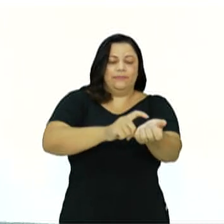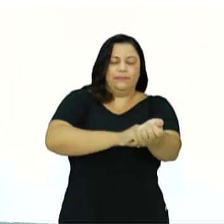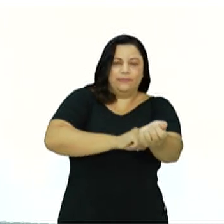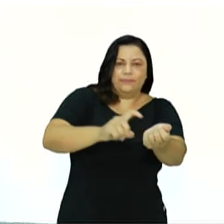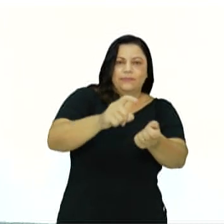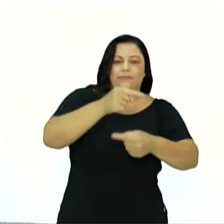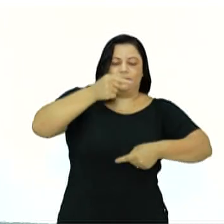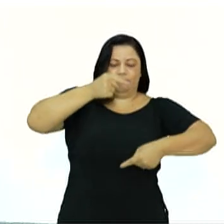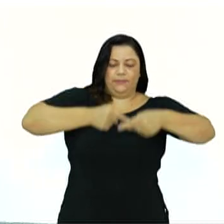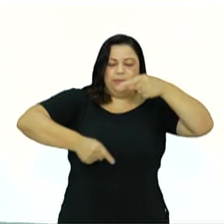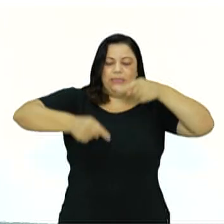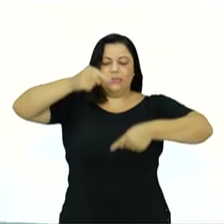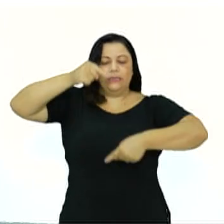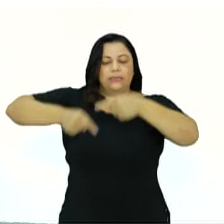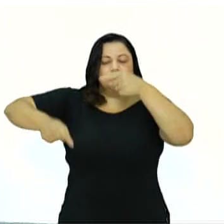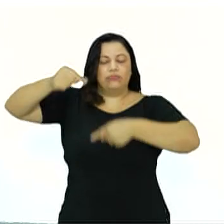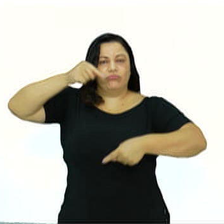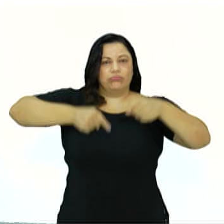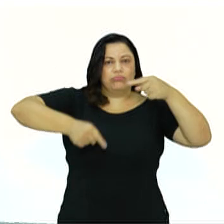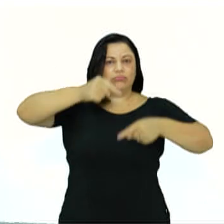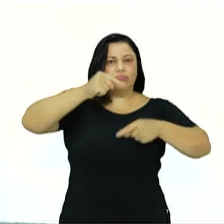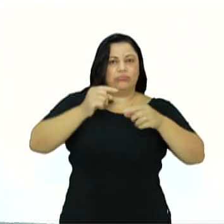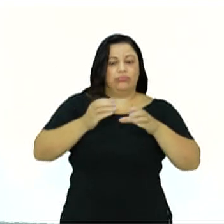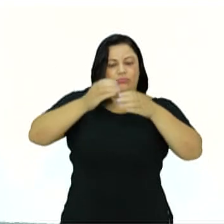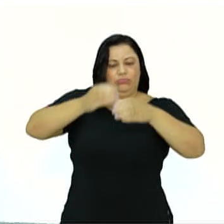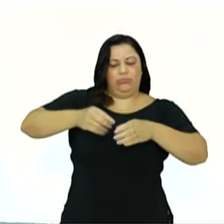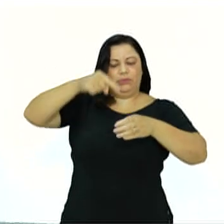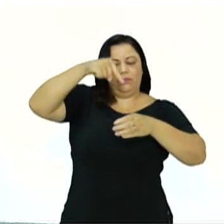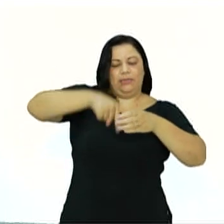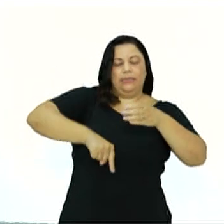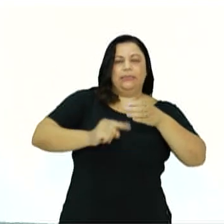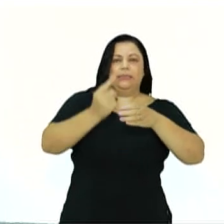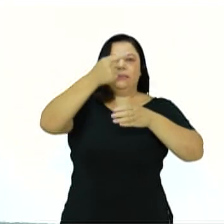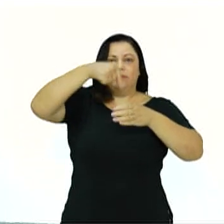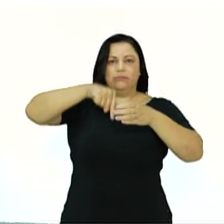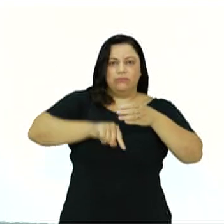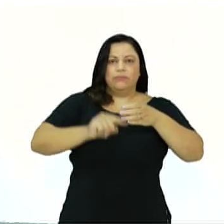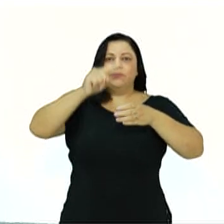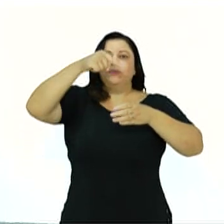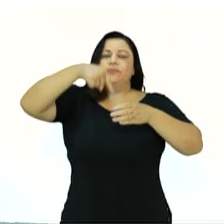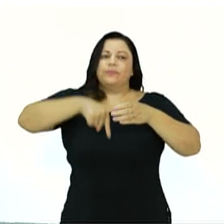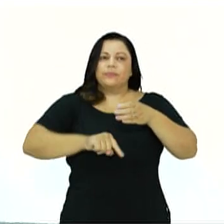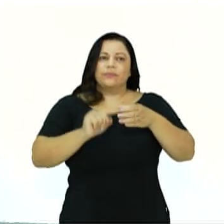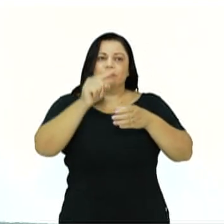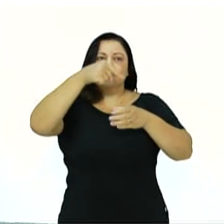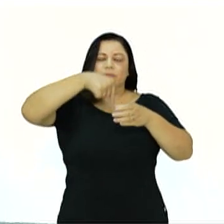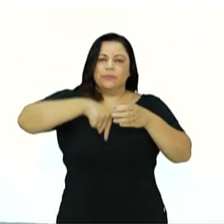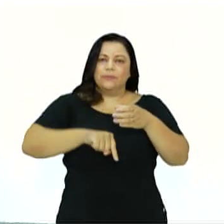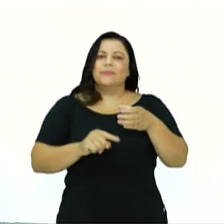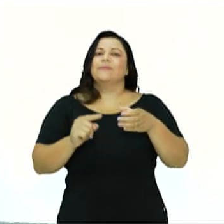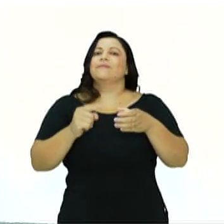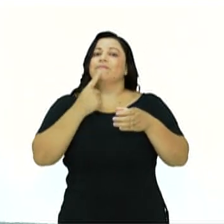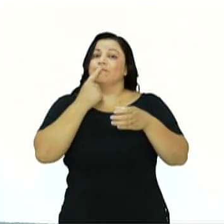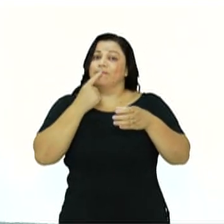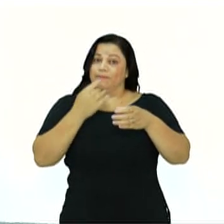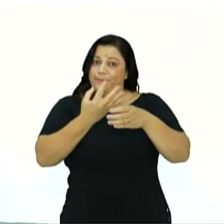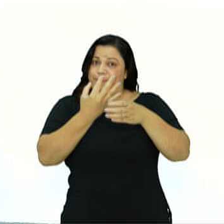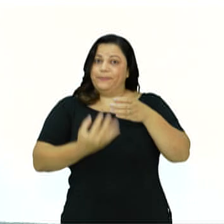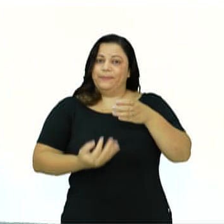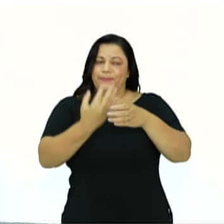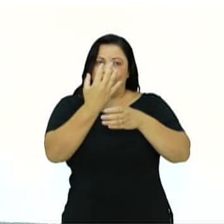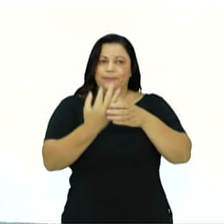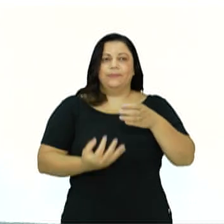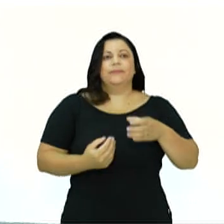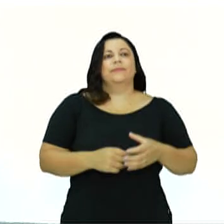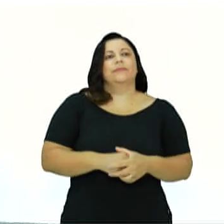né? E esse sistema, né, de canais, né, de canalículos por onde passam, né, todas essas substâncias é o chamado sistema